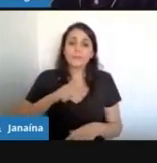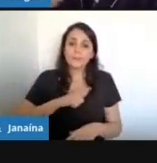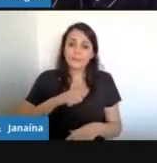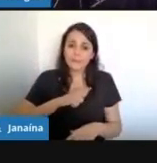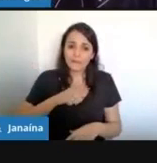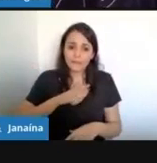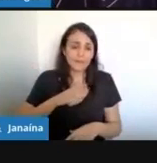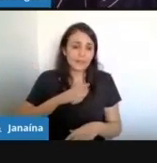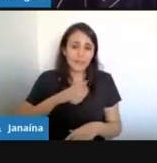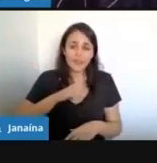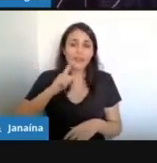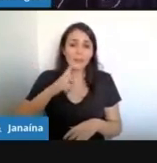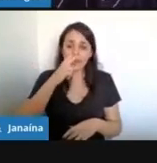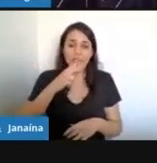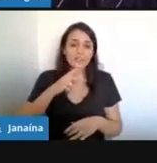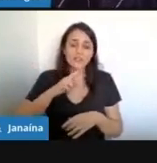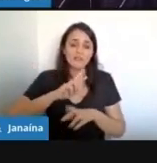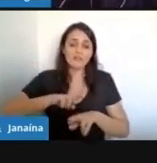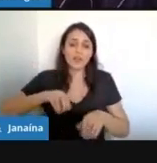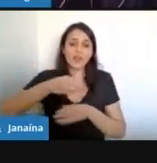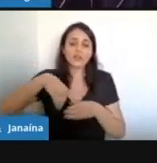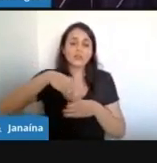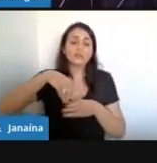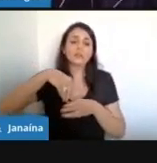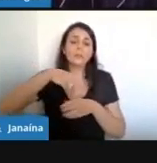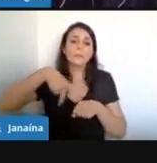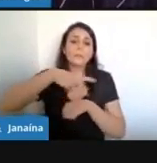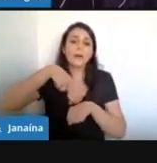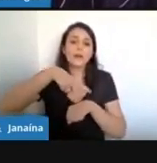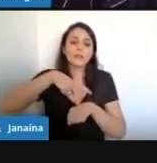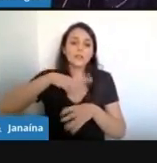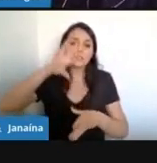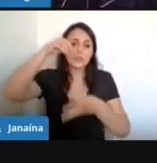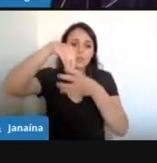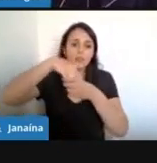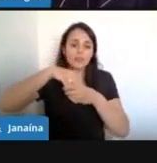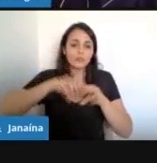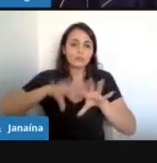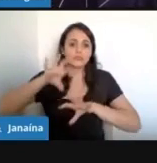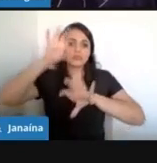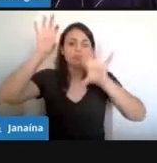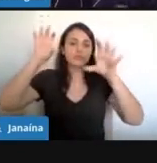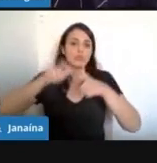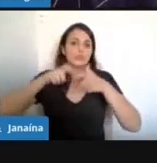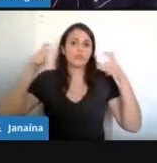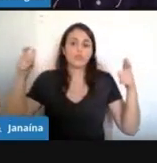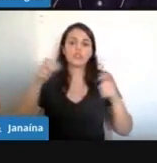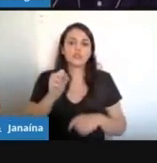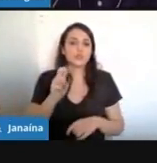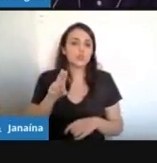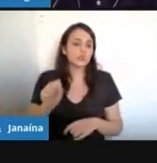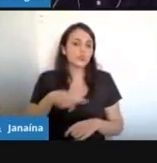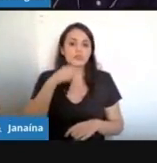vários Brasil dentro de um só, né, e tudo isso para dar conta do SUS. E